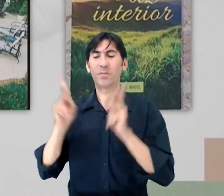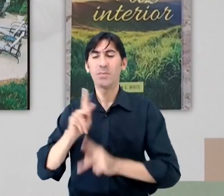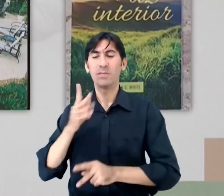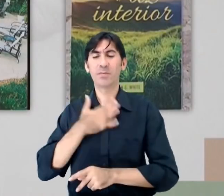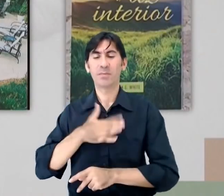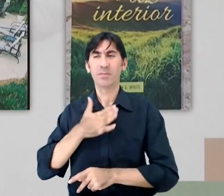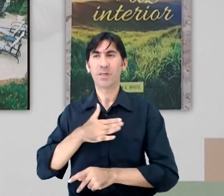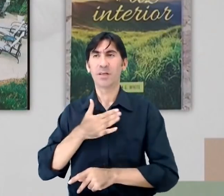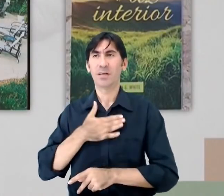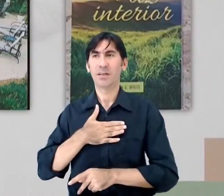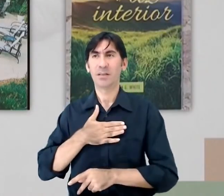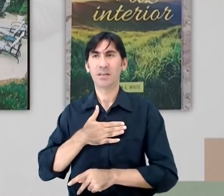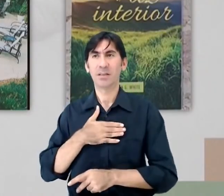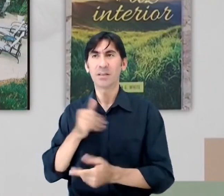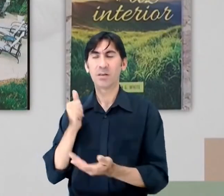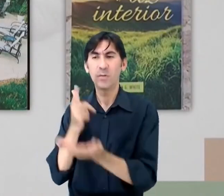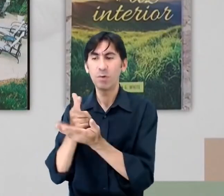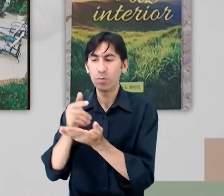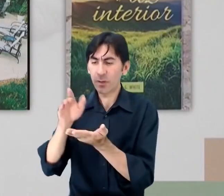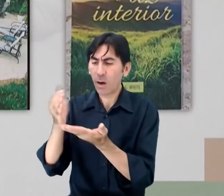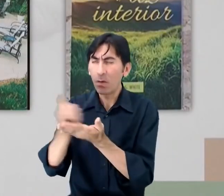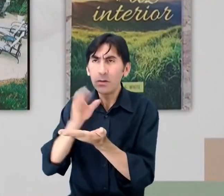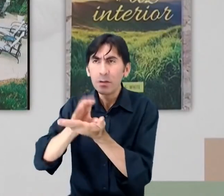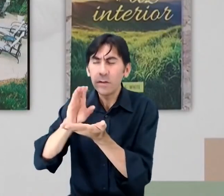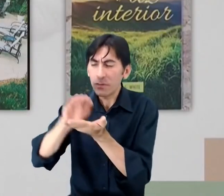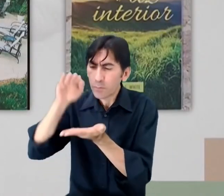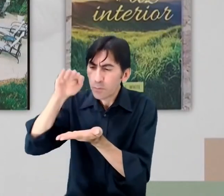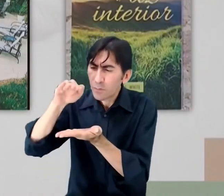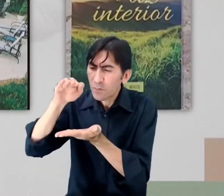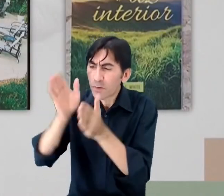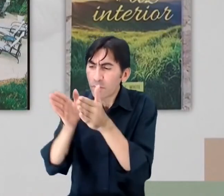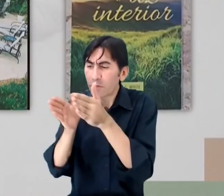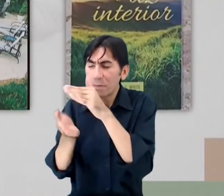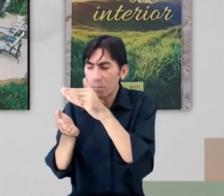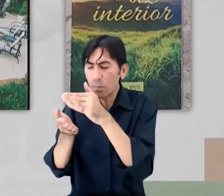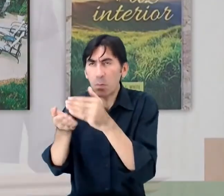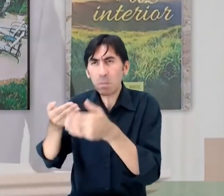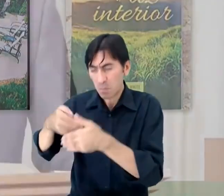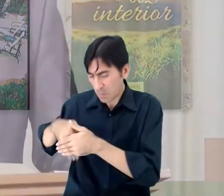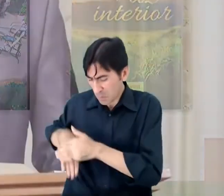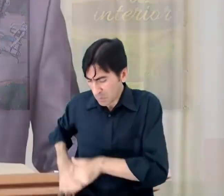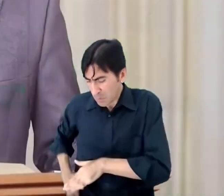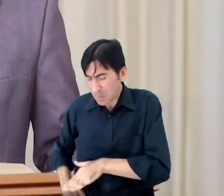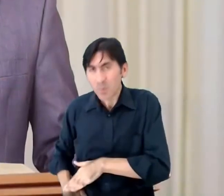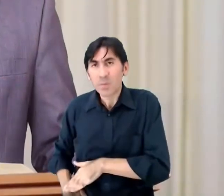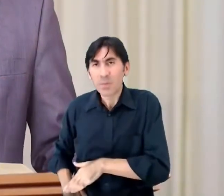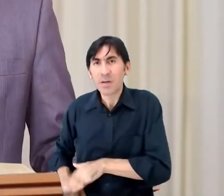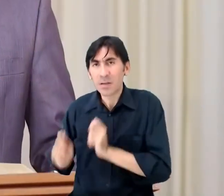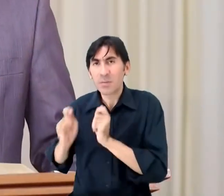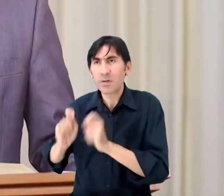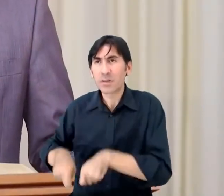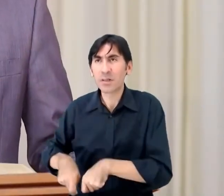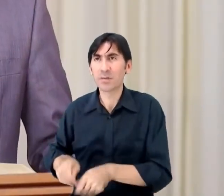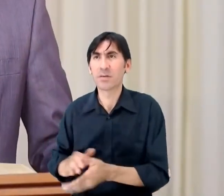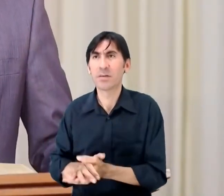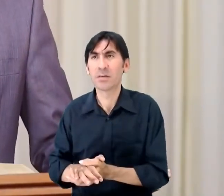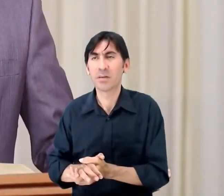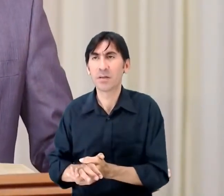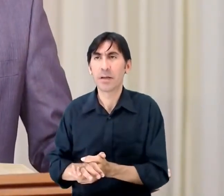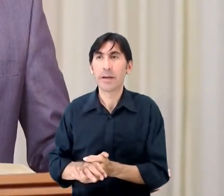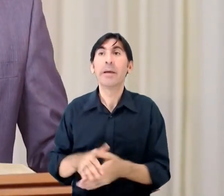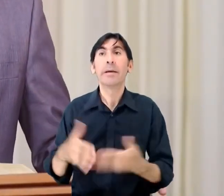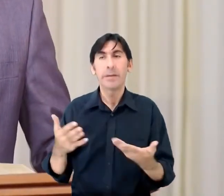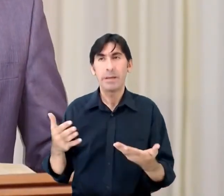Interior, edição de bolso. É um livro que cabe no bolso. E ele pediu autorização ao gerente de